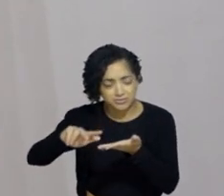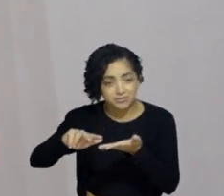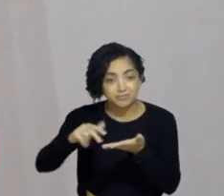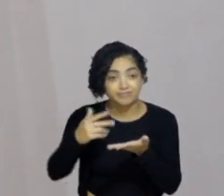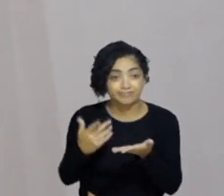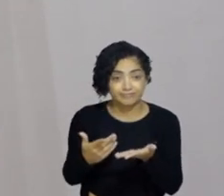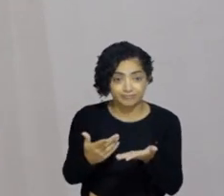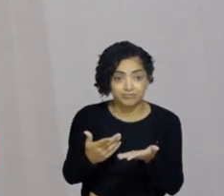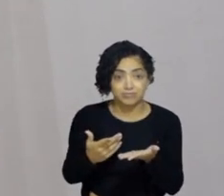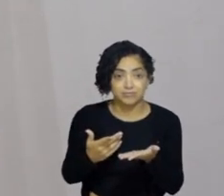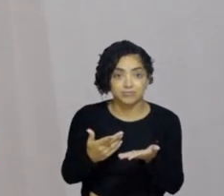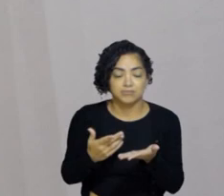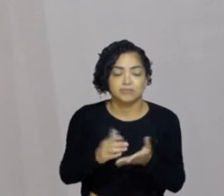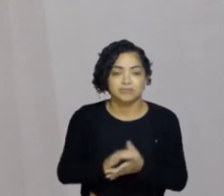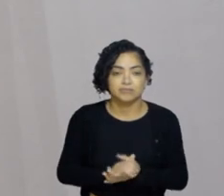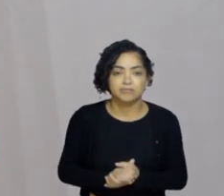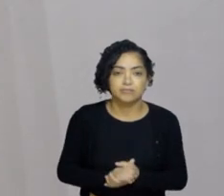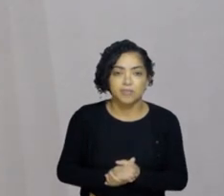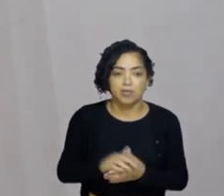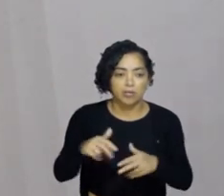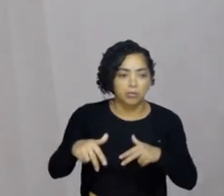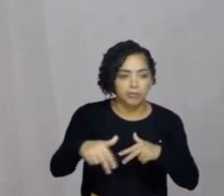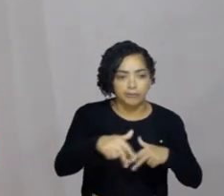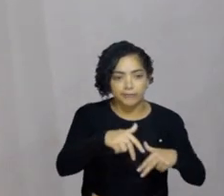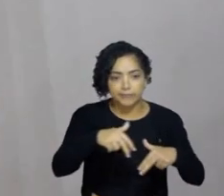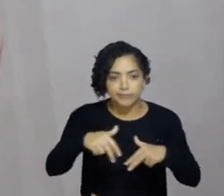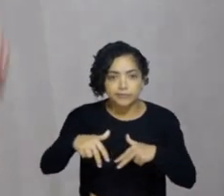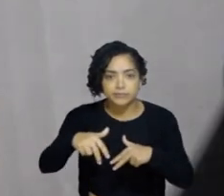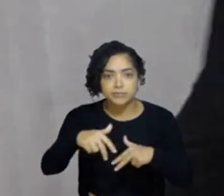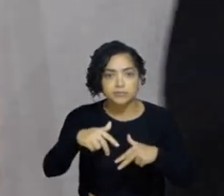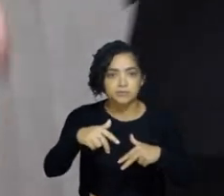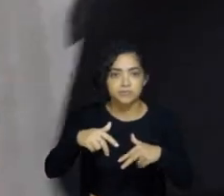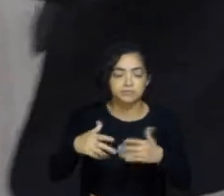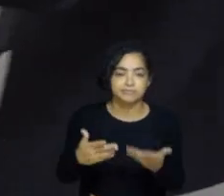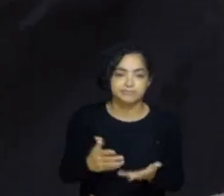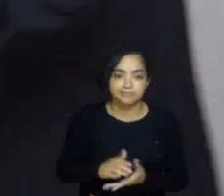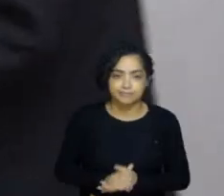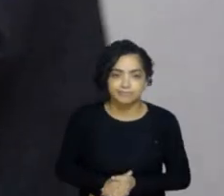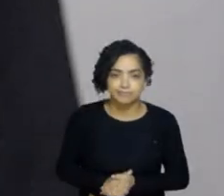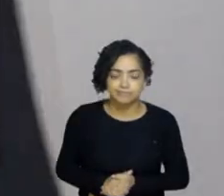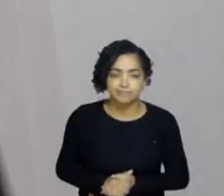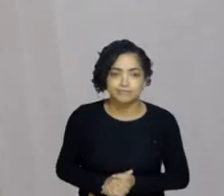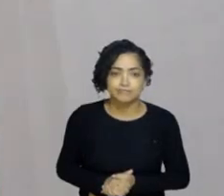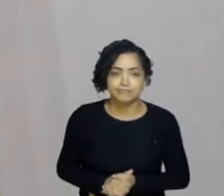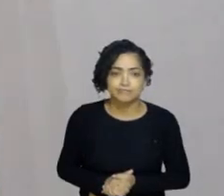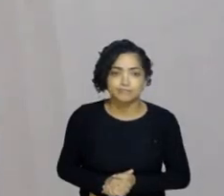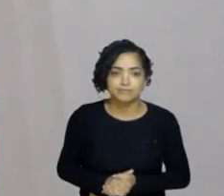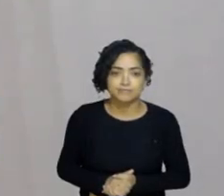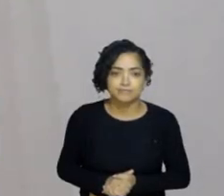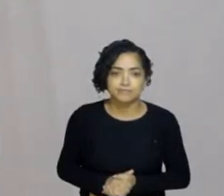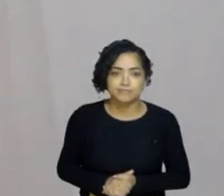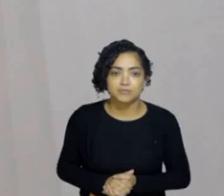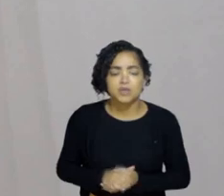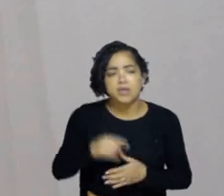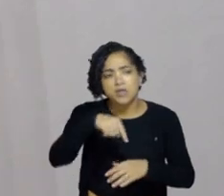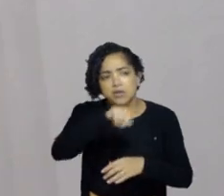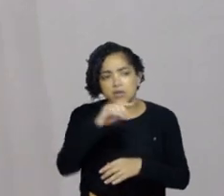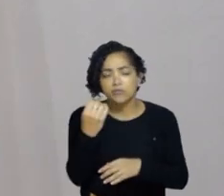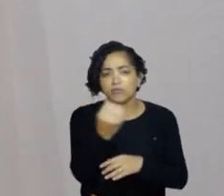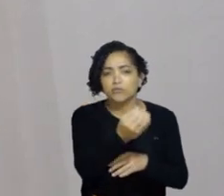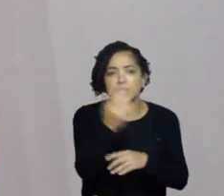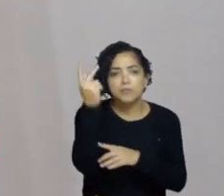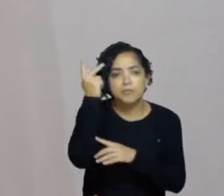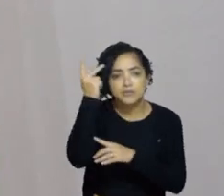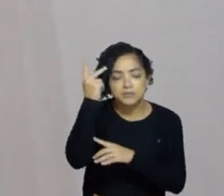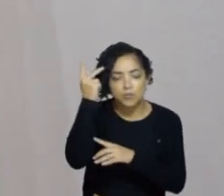vira um zumbi. Um nada. Um walking dead. Me dá dinheiro. Eu fui para São Paulo, rapaz, aquilo era uma